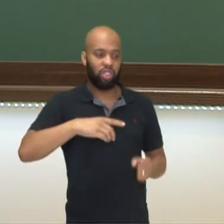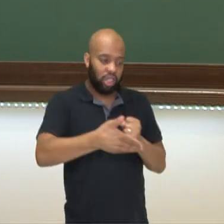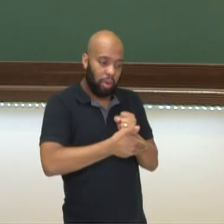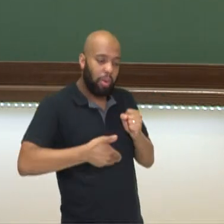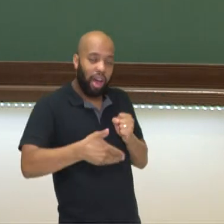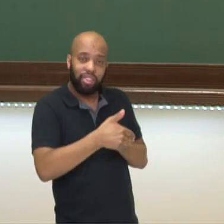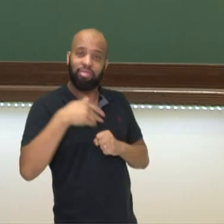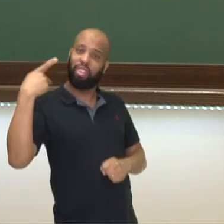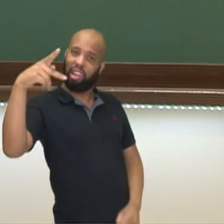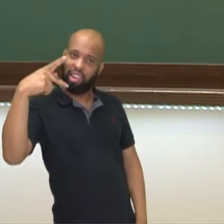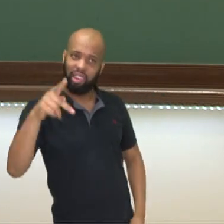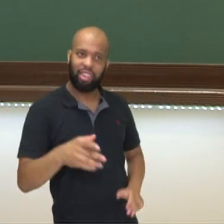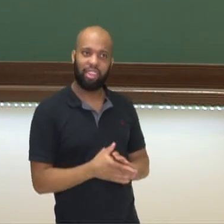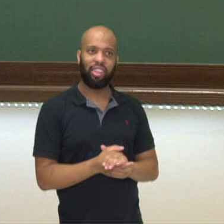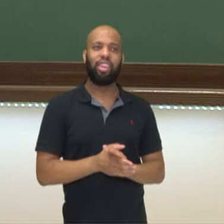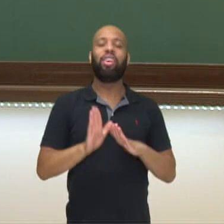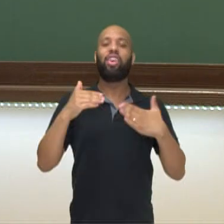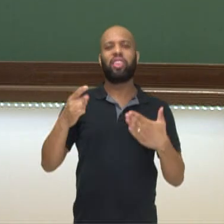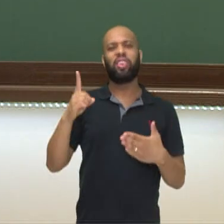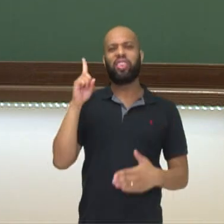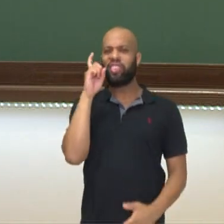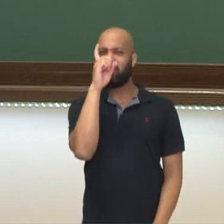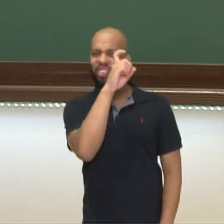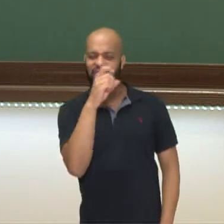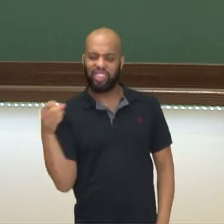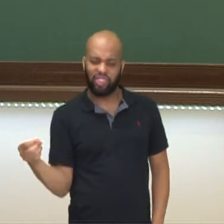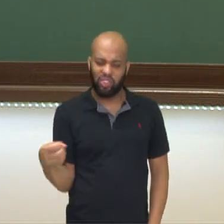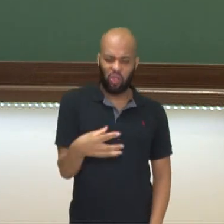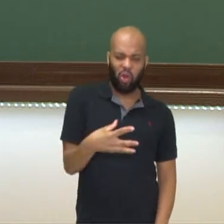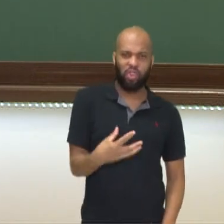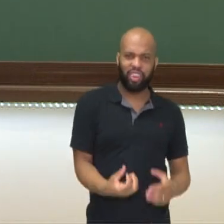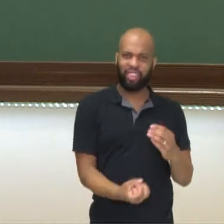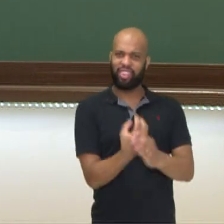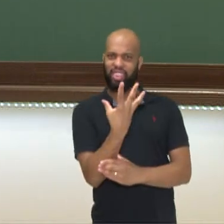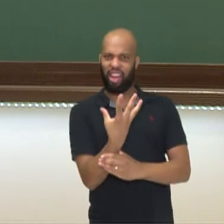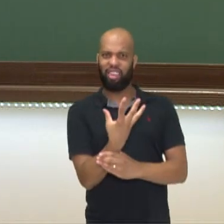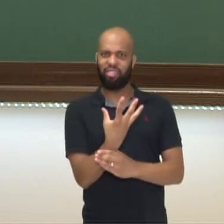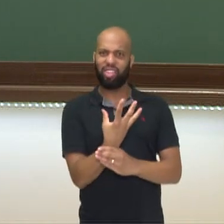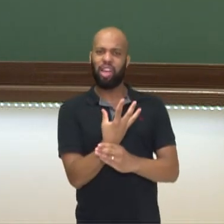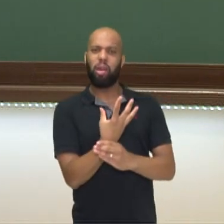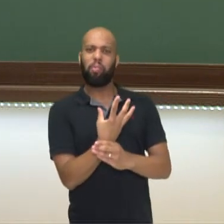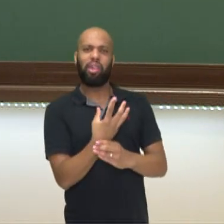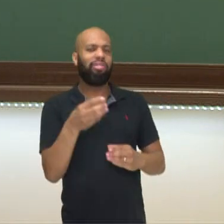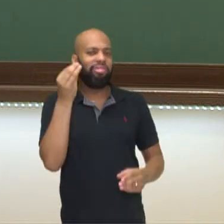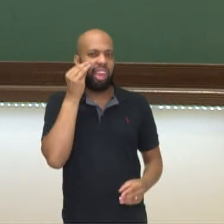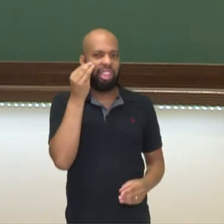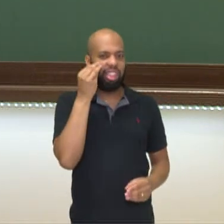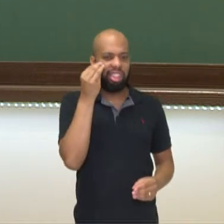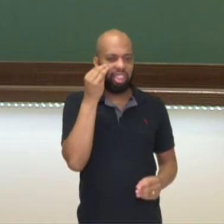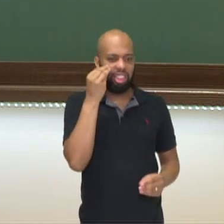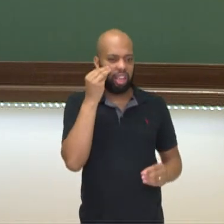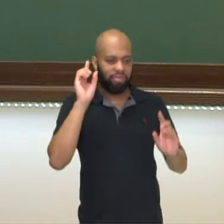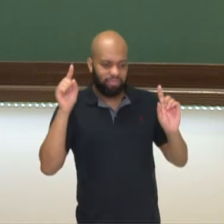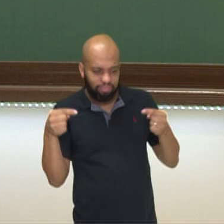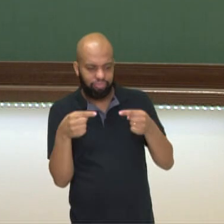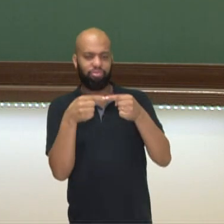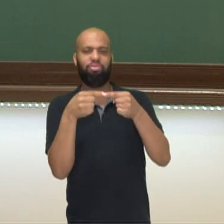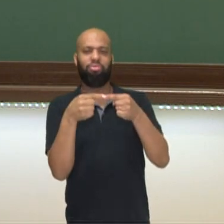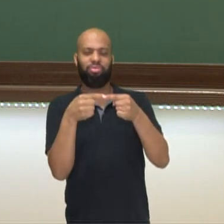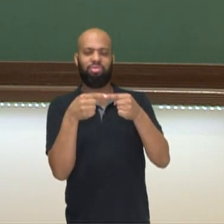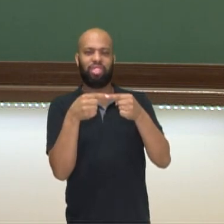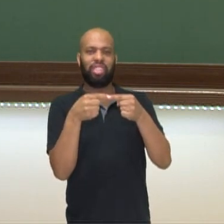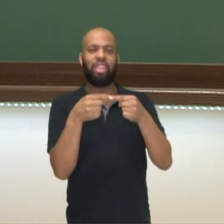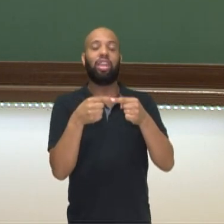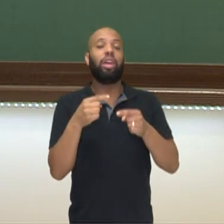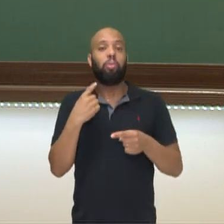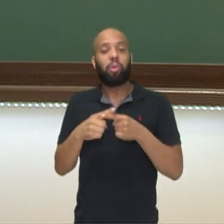Nona Sinfonia. Daí fica complicado criar uma nova sinfonia à altura da Sinfonia de Beethoven, né? Então,